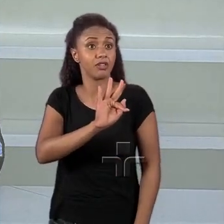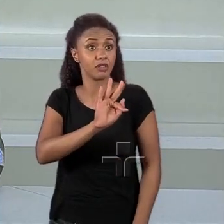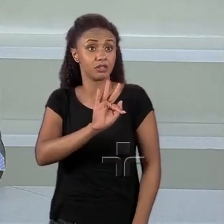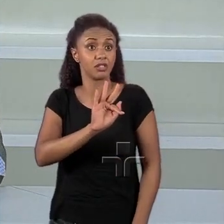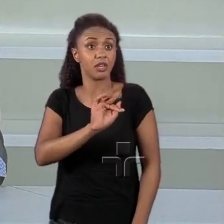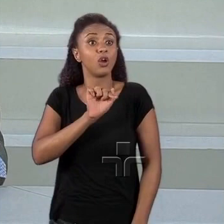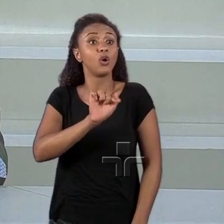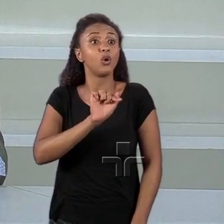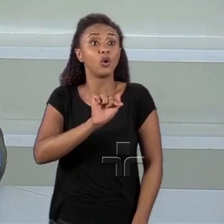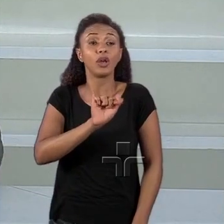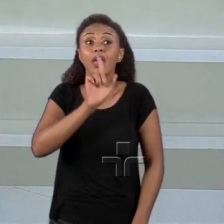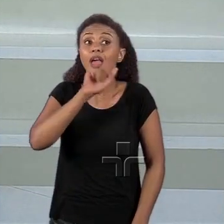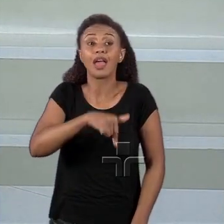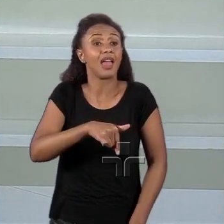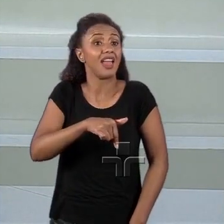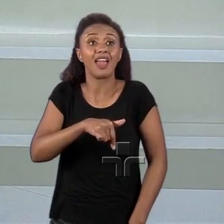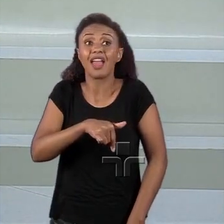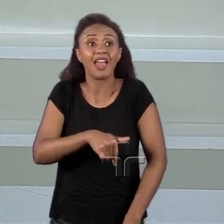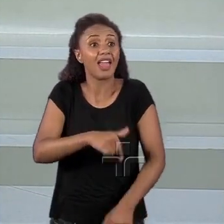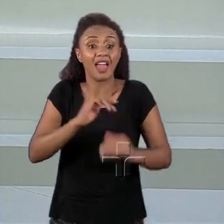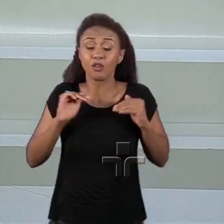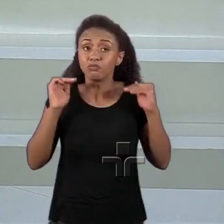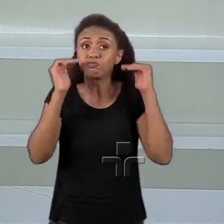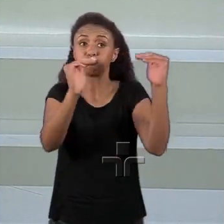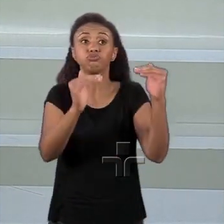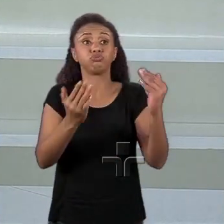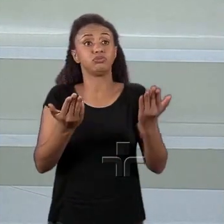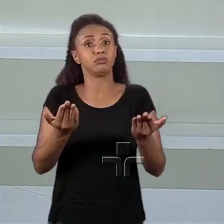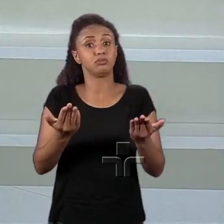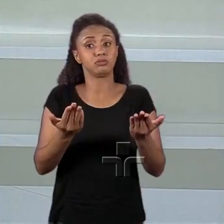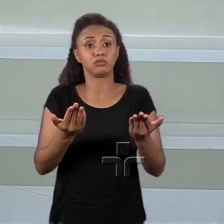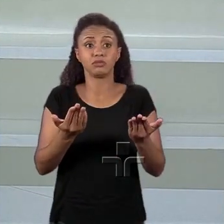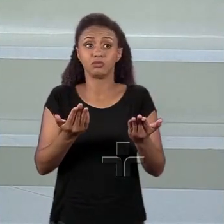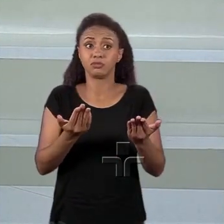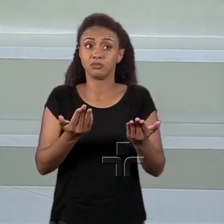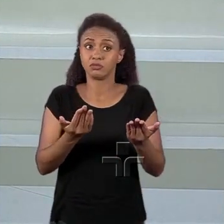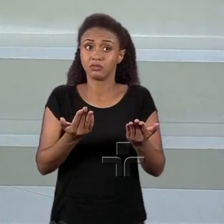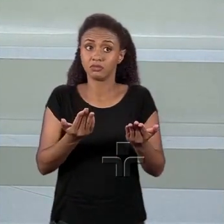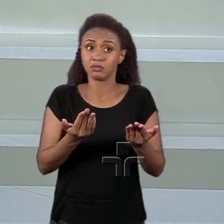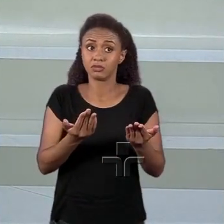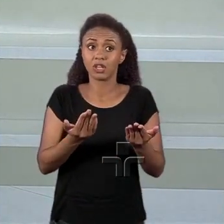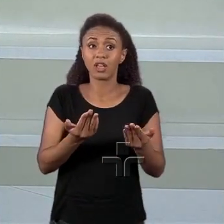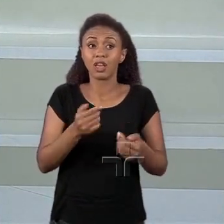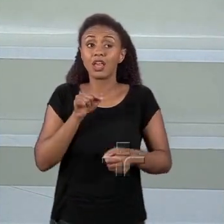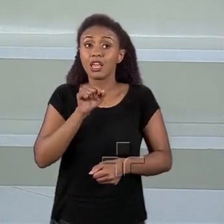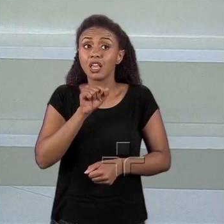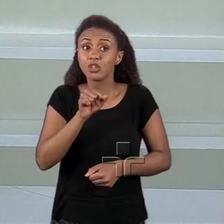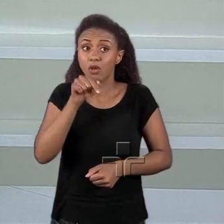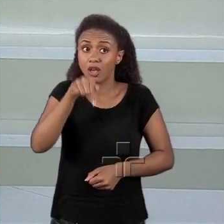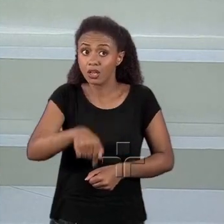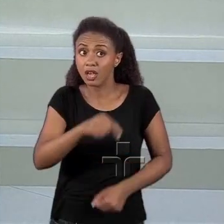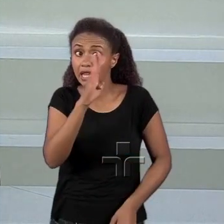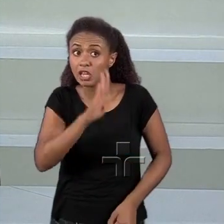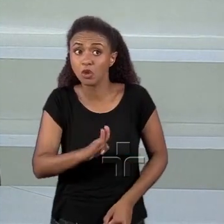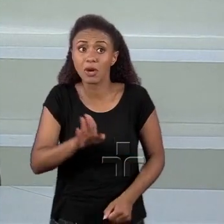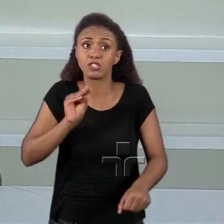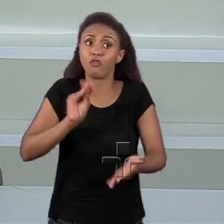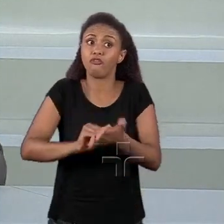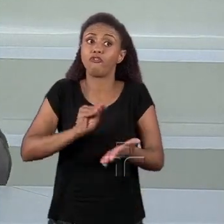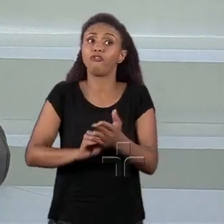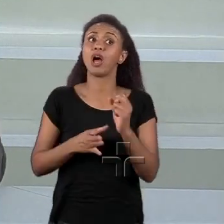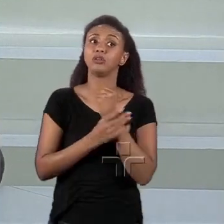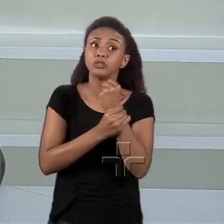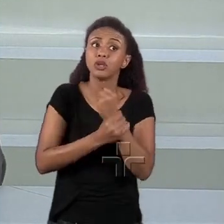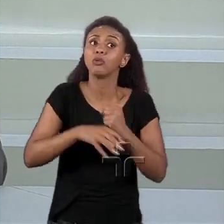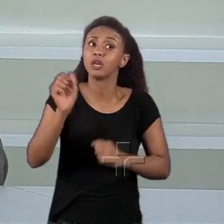uma corte constitucional e ela precisa dar à sociedade brasileira essa segurança que nós não estamos tendo.